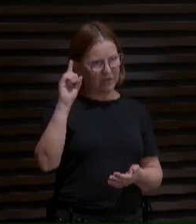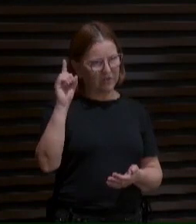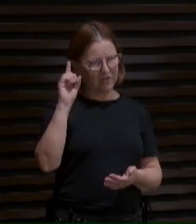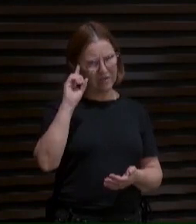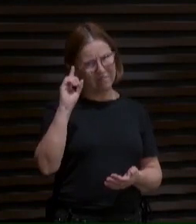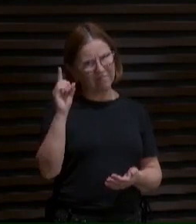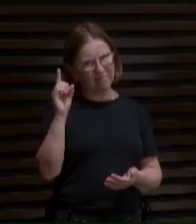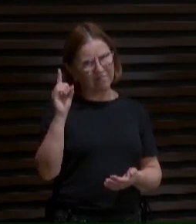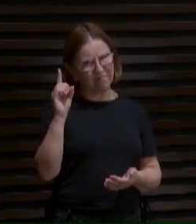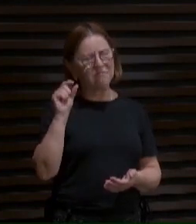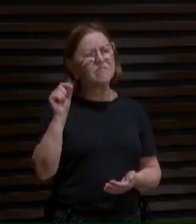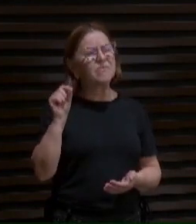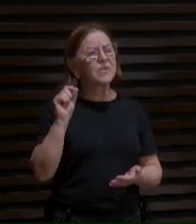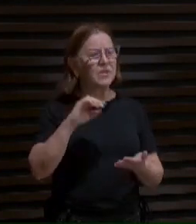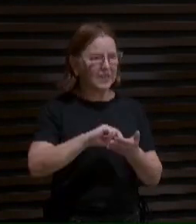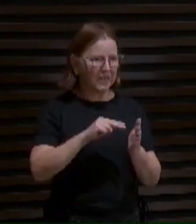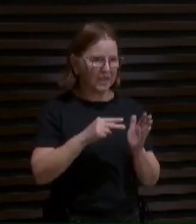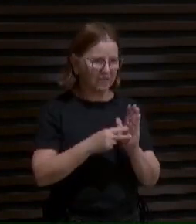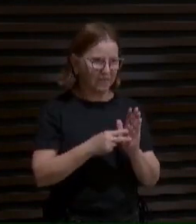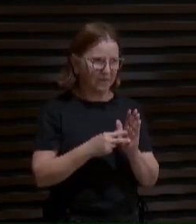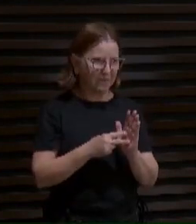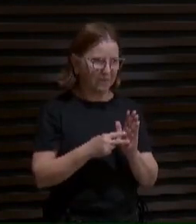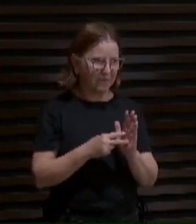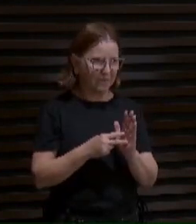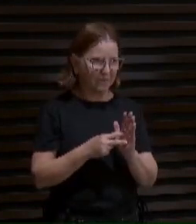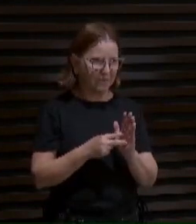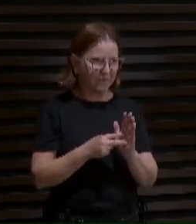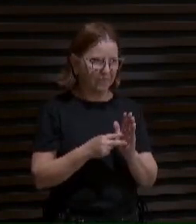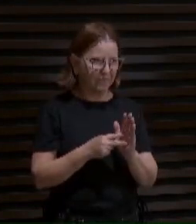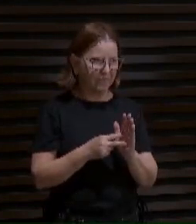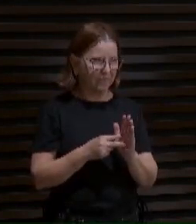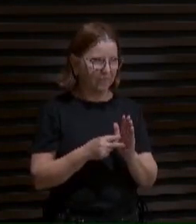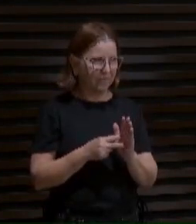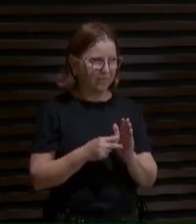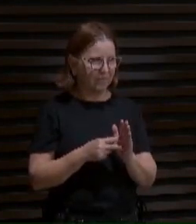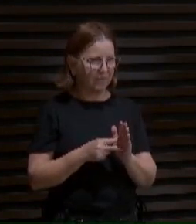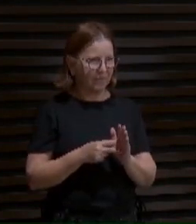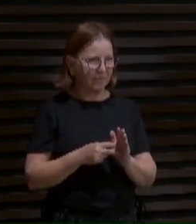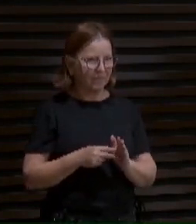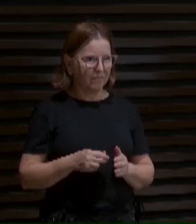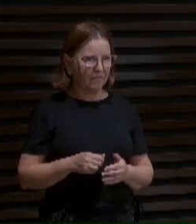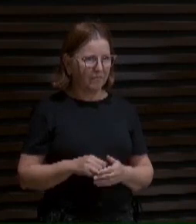que palavra é essa? Isso tem algum sentido?